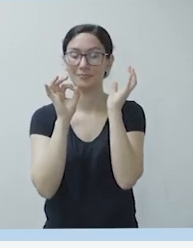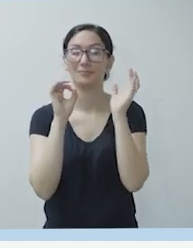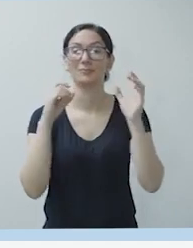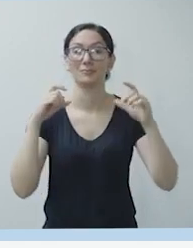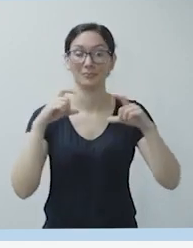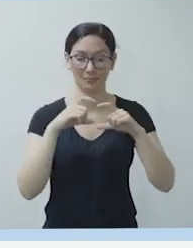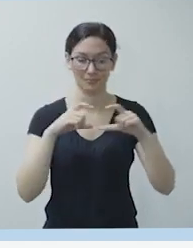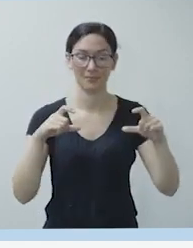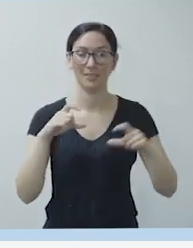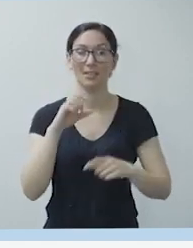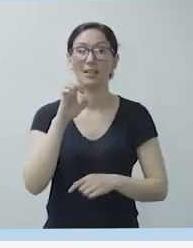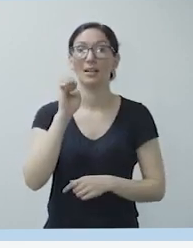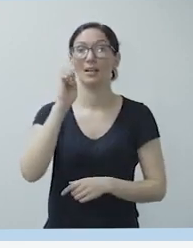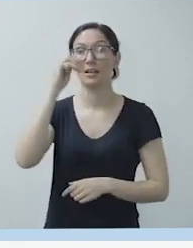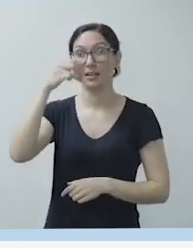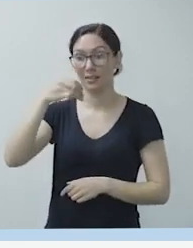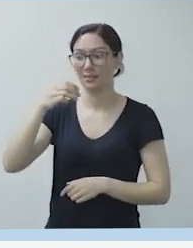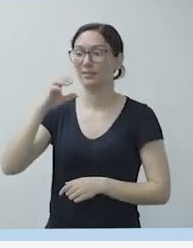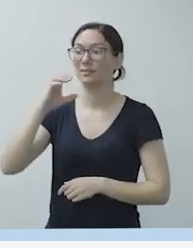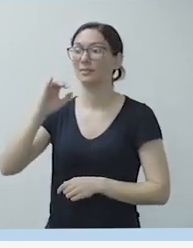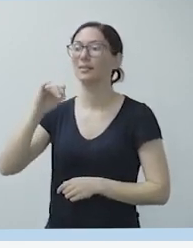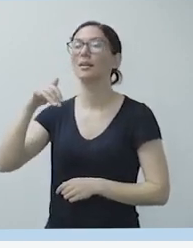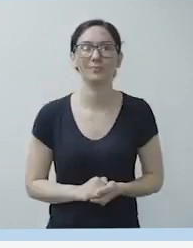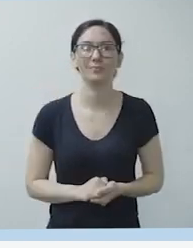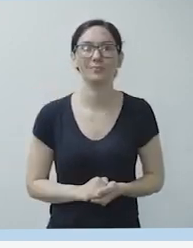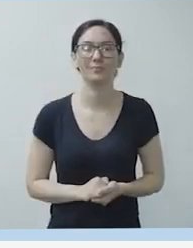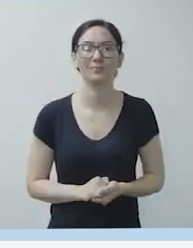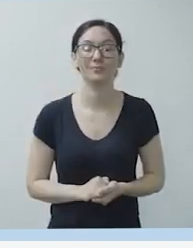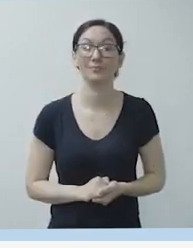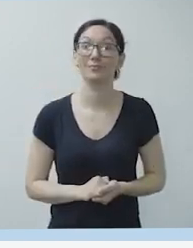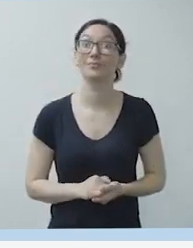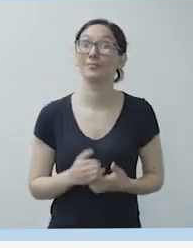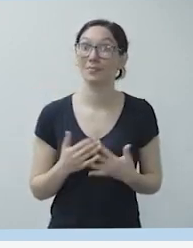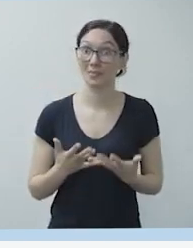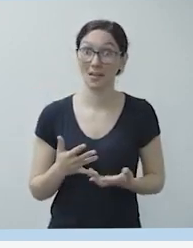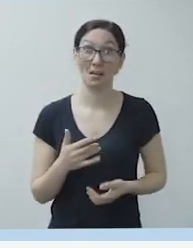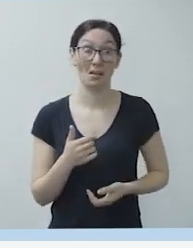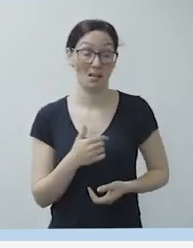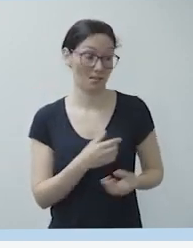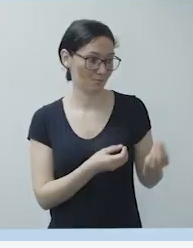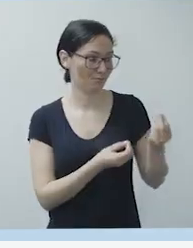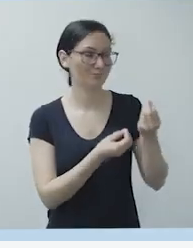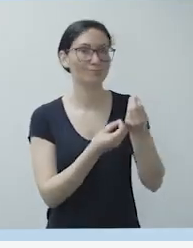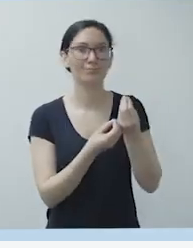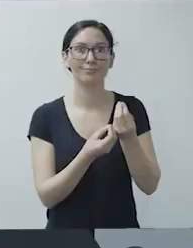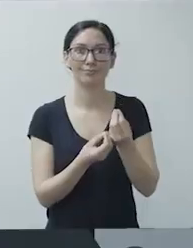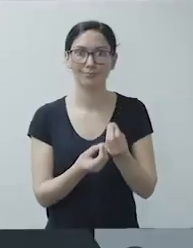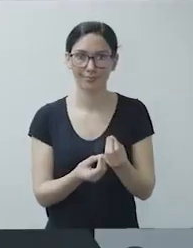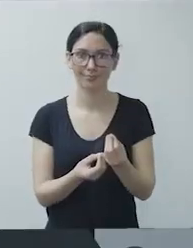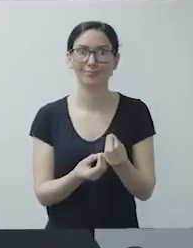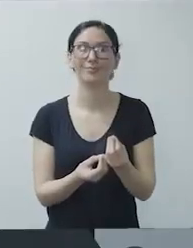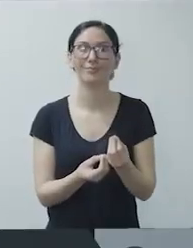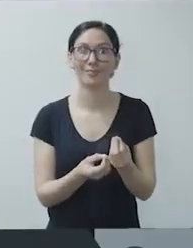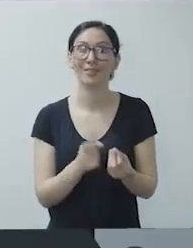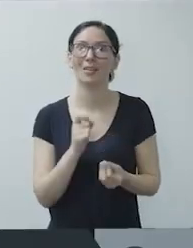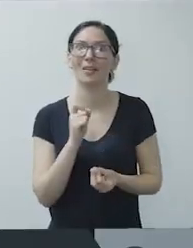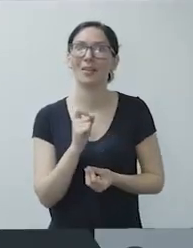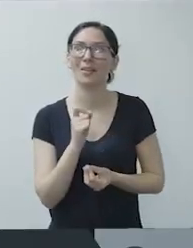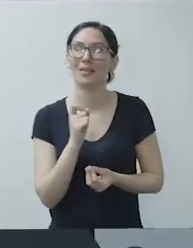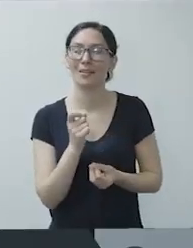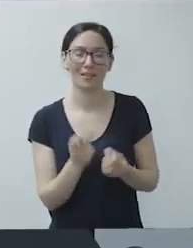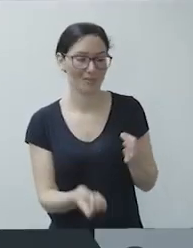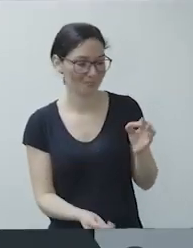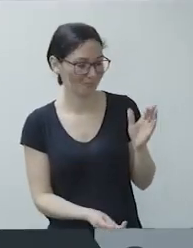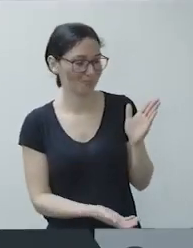lá em cima da árvore. E a professora Márcia trouxe para nós pensarmos juntos aqui,